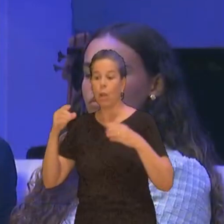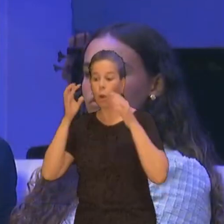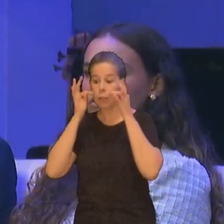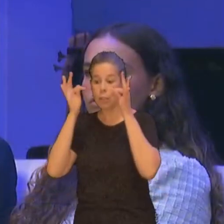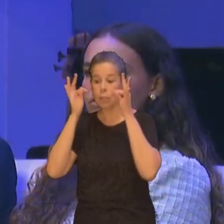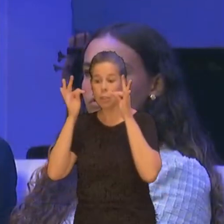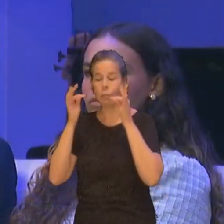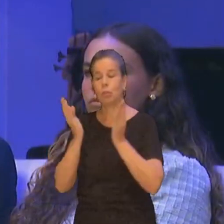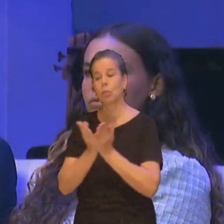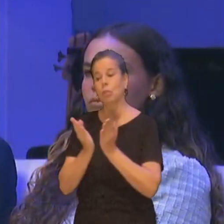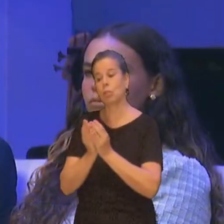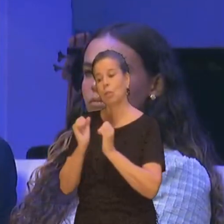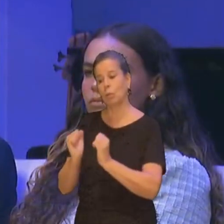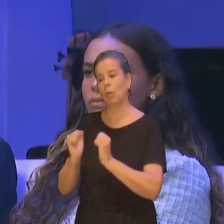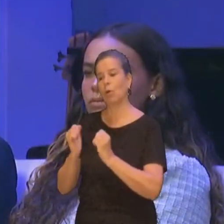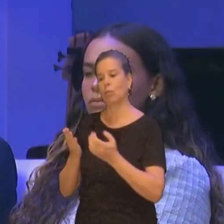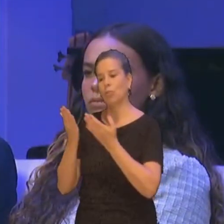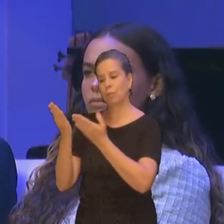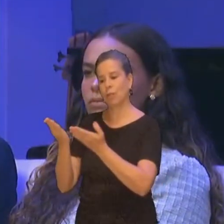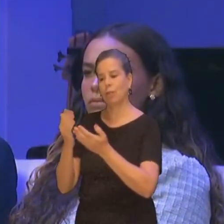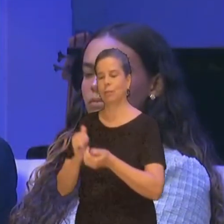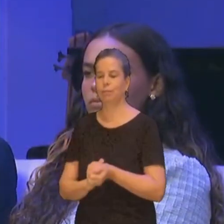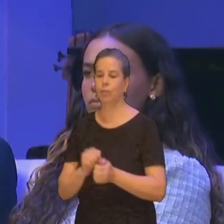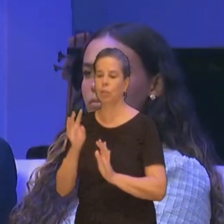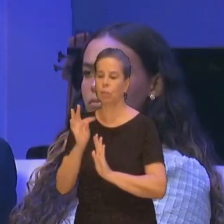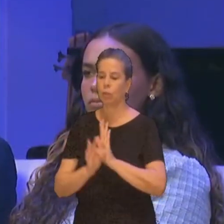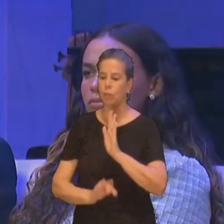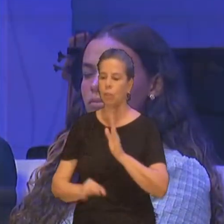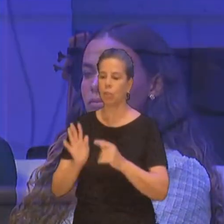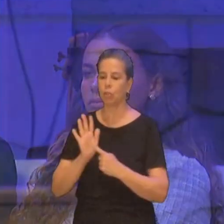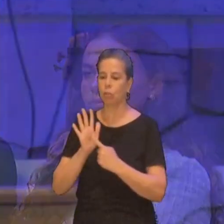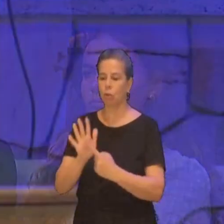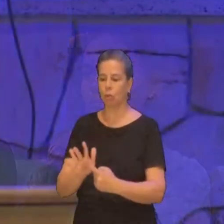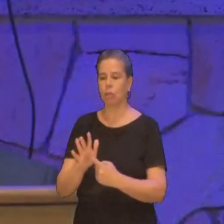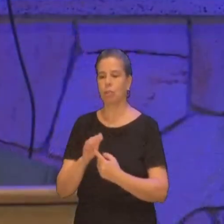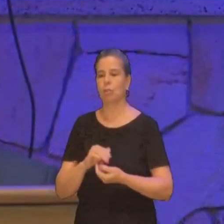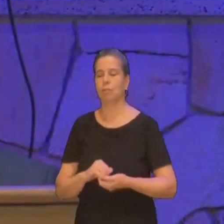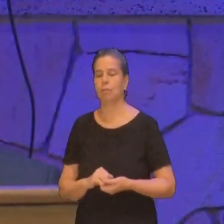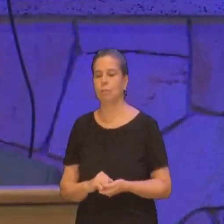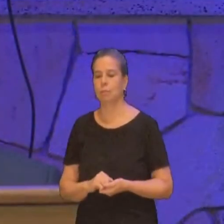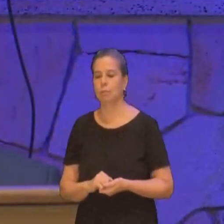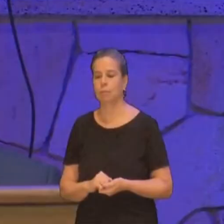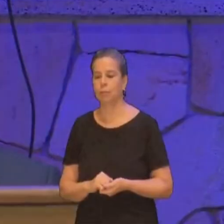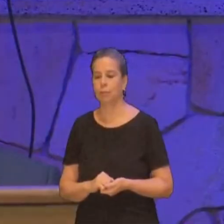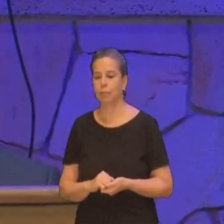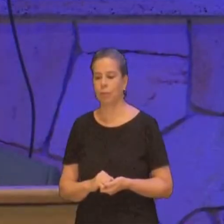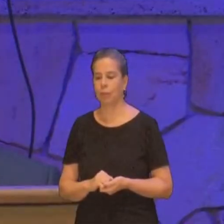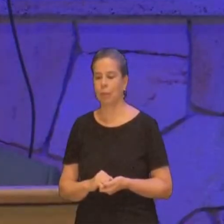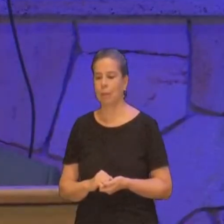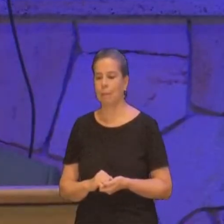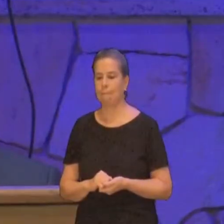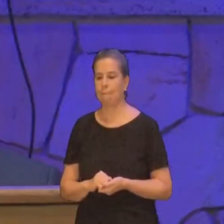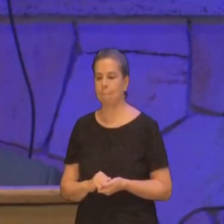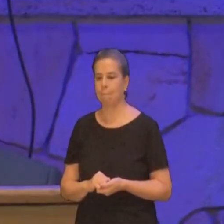E eu acho que a maior mensagem desse texto, como um todo, é exatamente